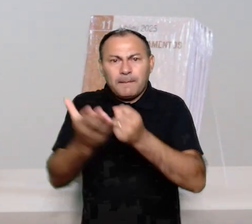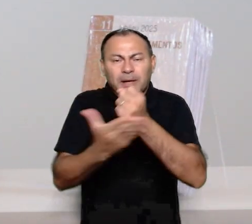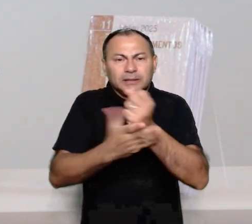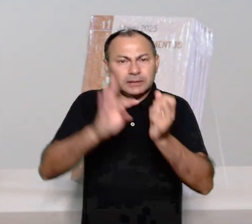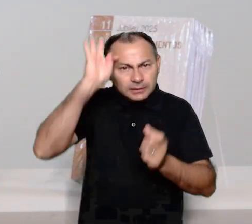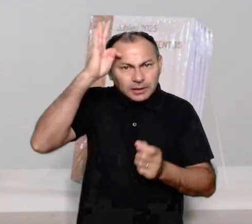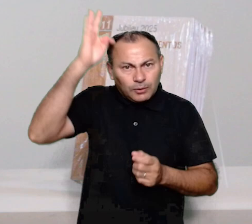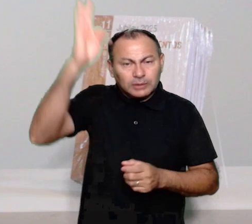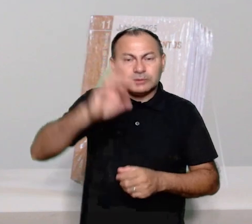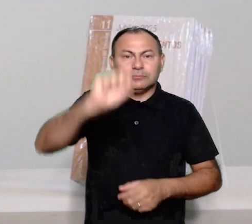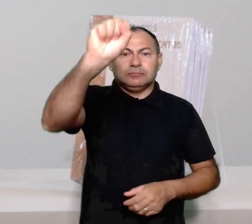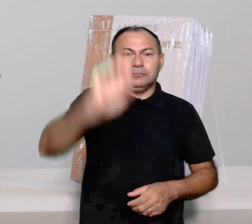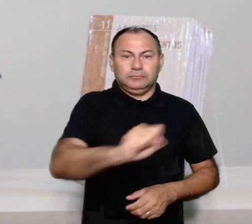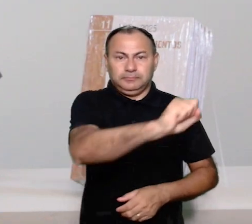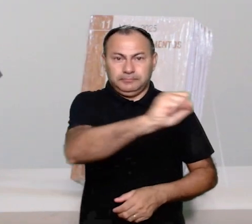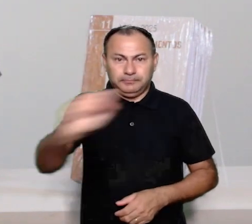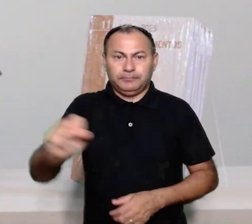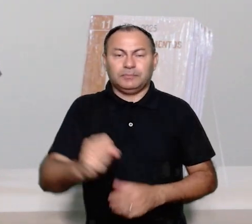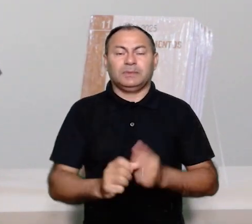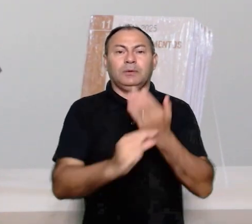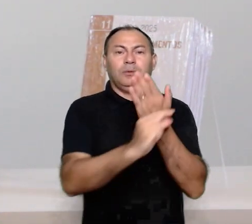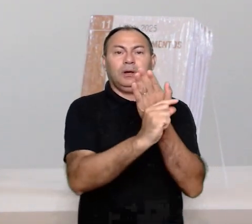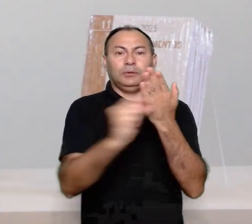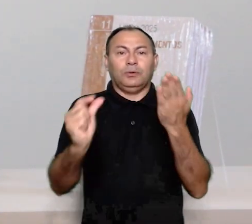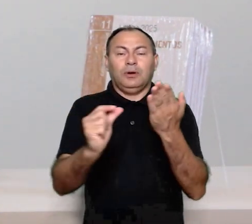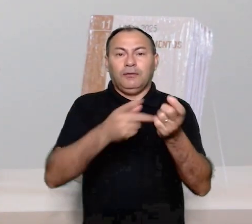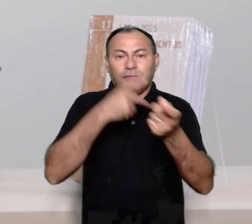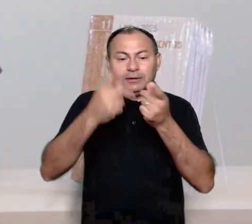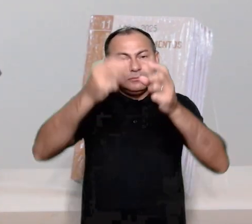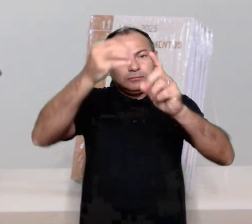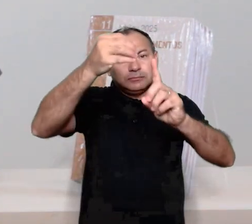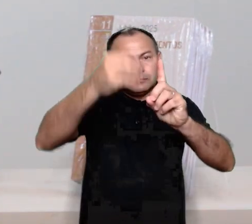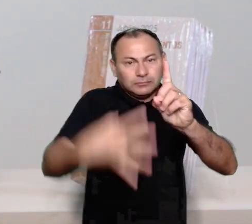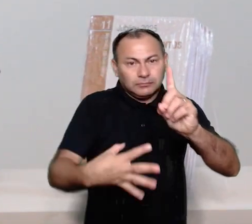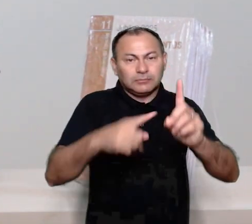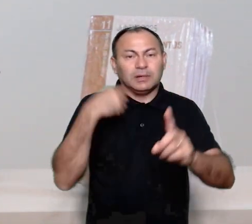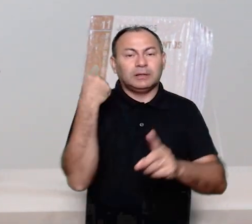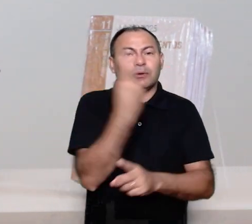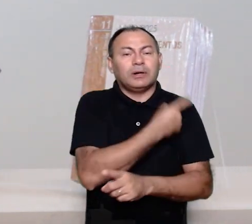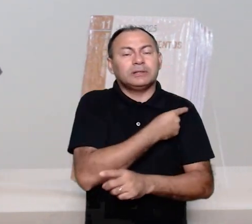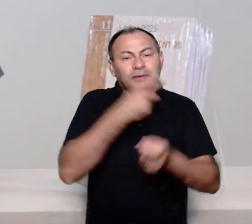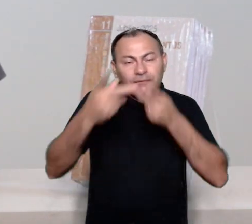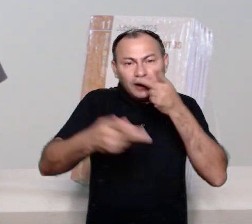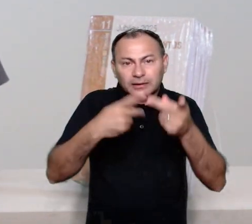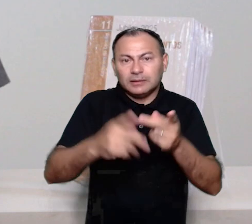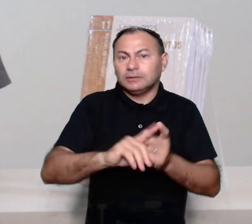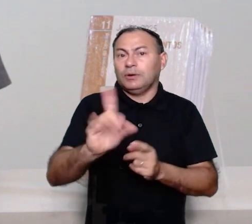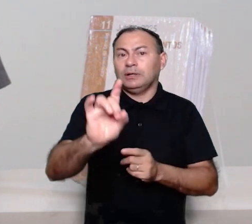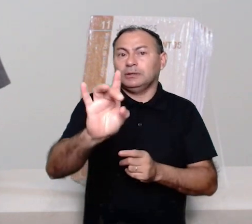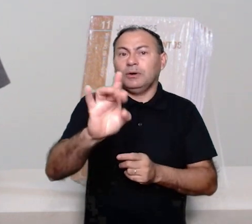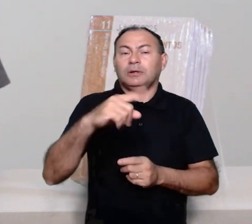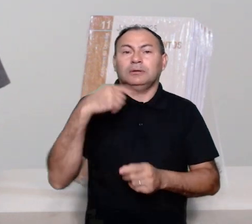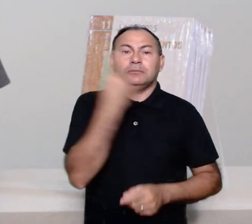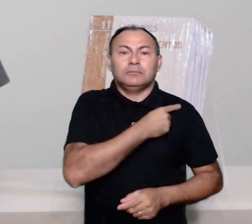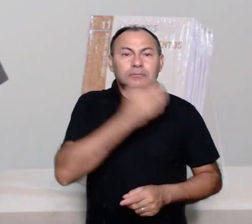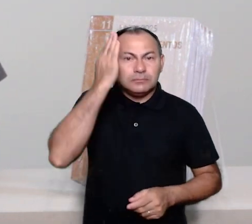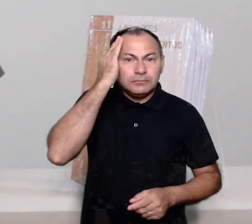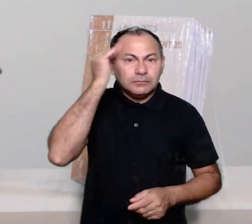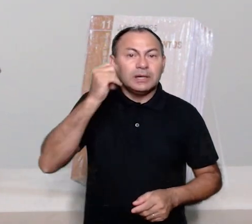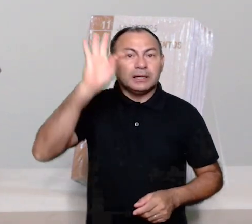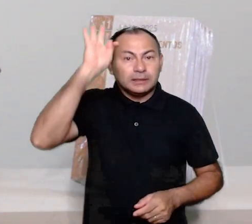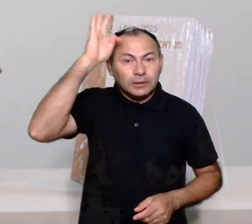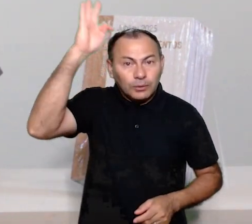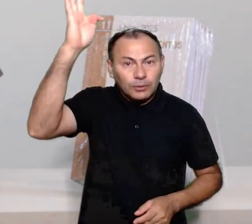base teológica dos sacramentos, o autor exatamente descreve para nós que não basta nós sabermos